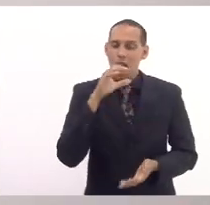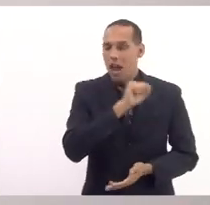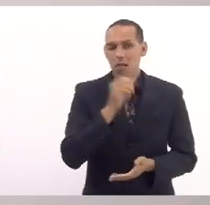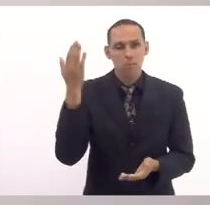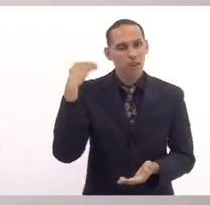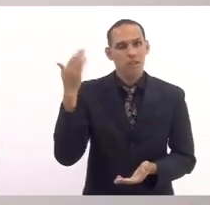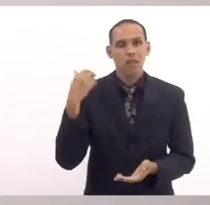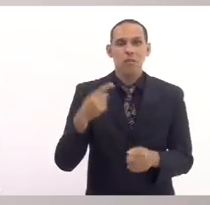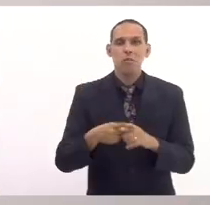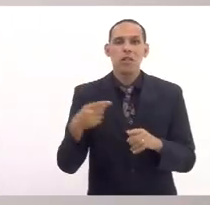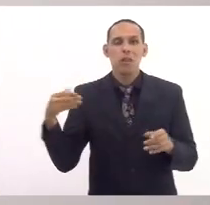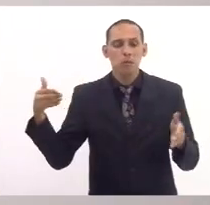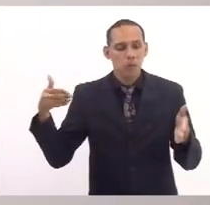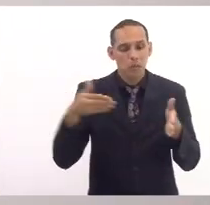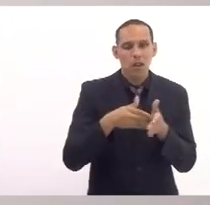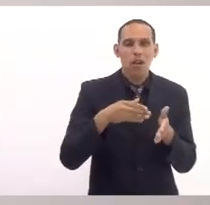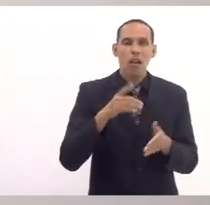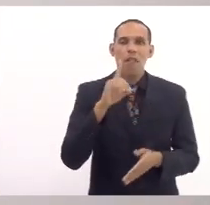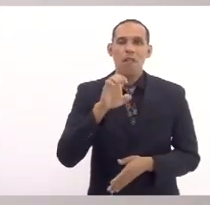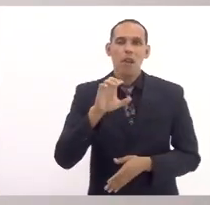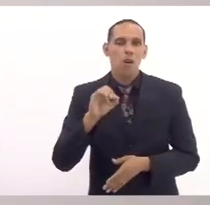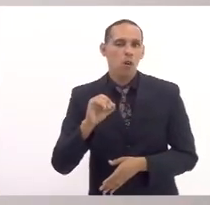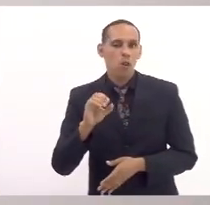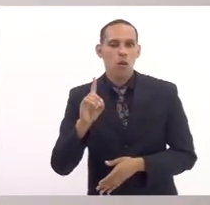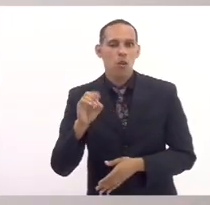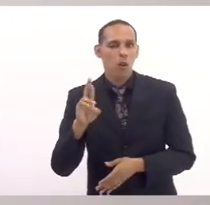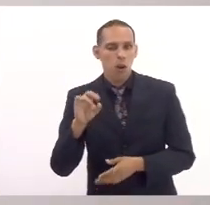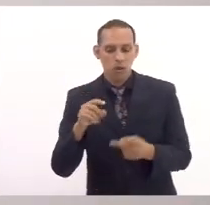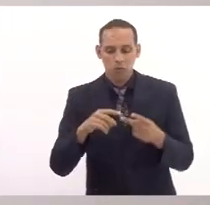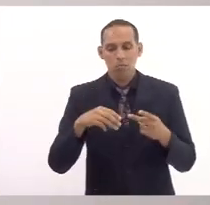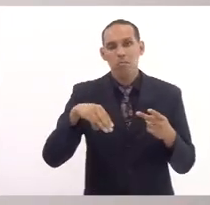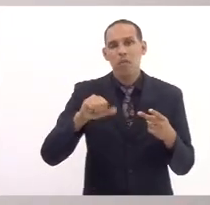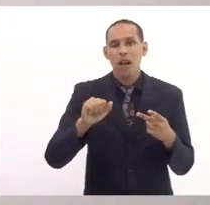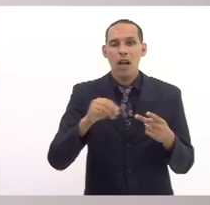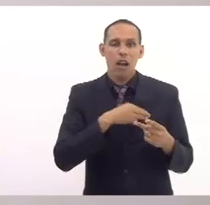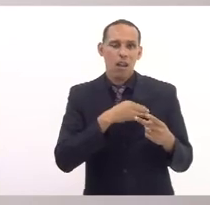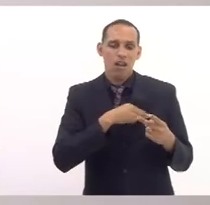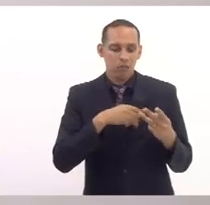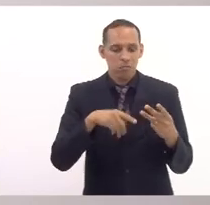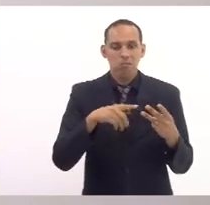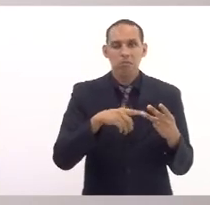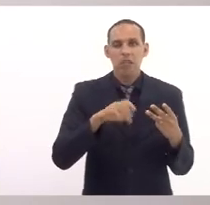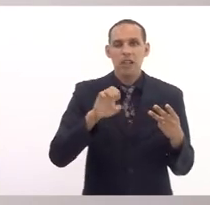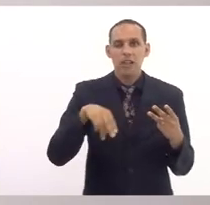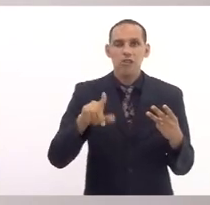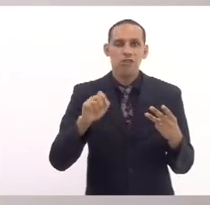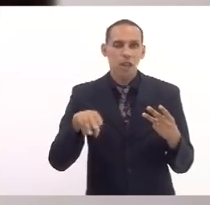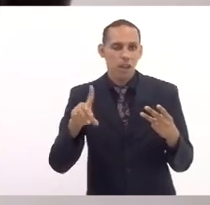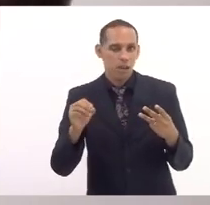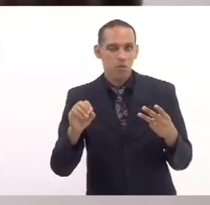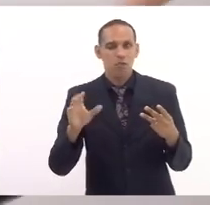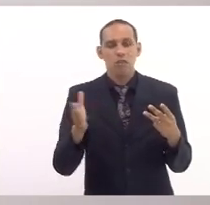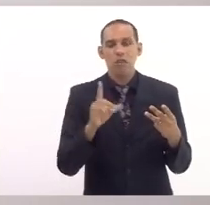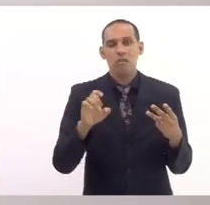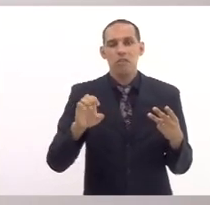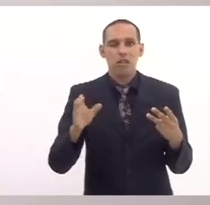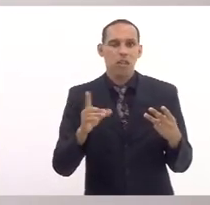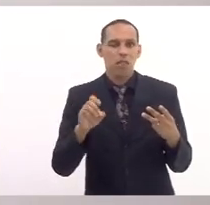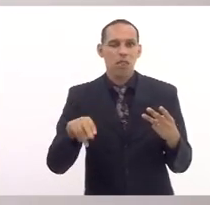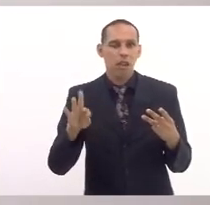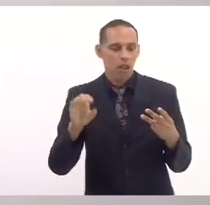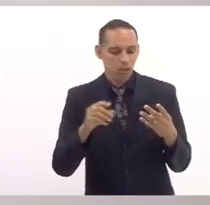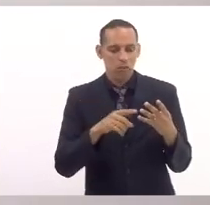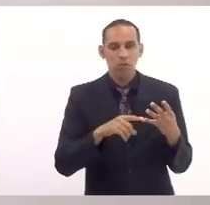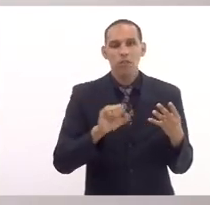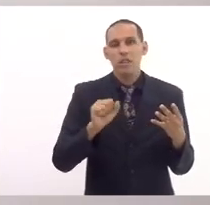Cruz até Deodoro, depois Deodoro parava em Madureira, Engenho de Dentro, São Cristóvão, e vinha para a Central. Agora não, para em todas as estações. Eu